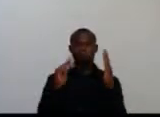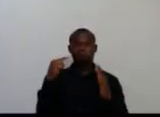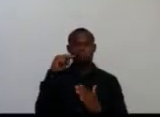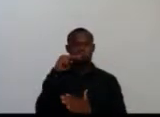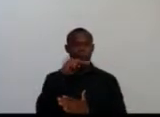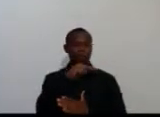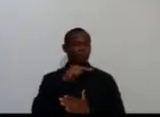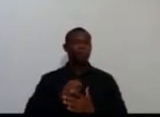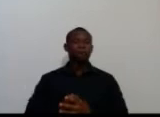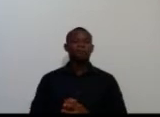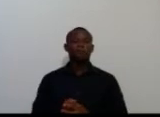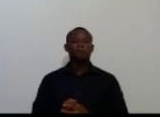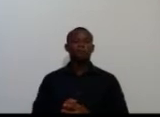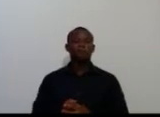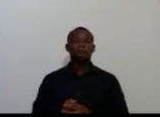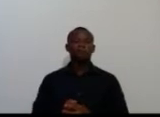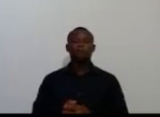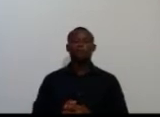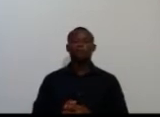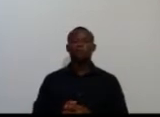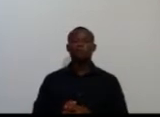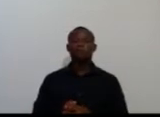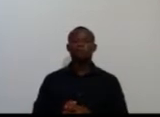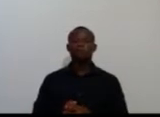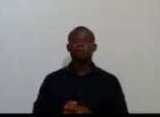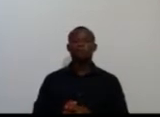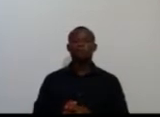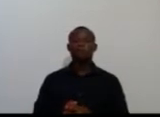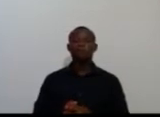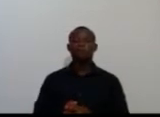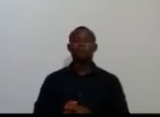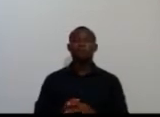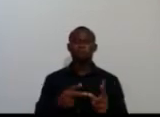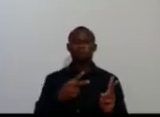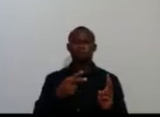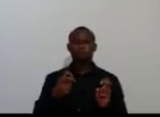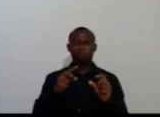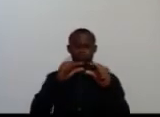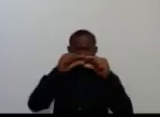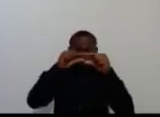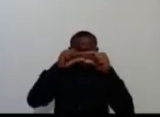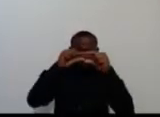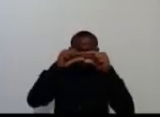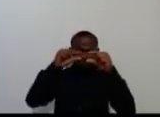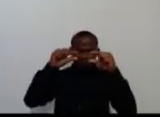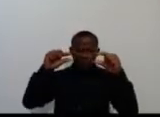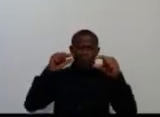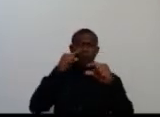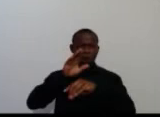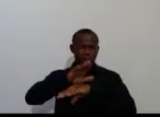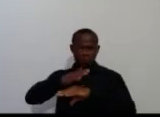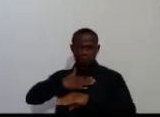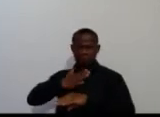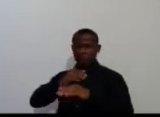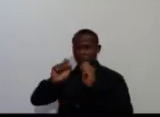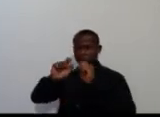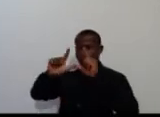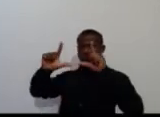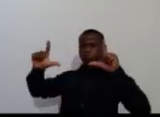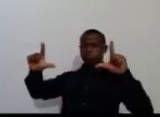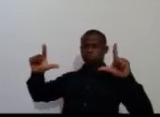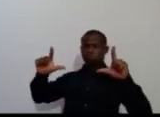Isso, exatamente. Eu estou vendo bem pequenininho, vou ter que abrir aqui para enxergar um pouquinho melhor.